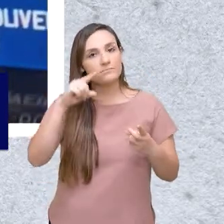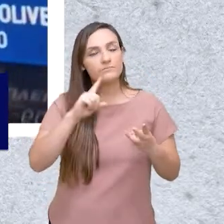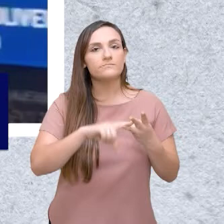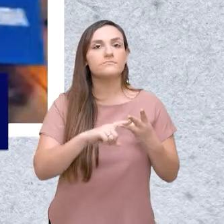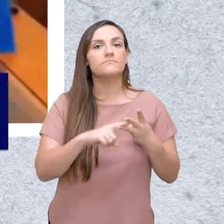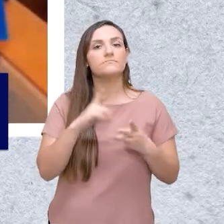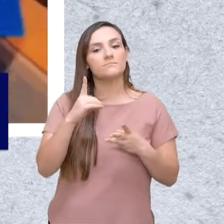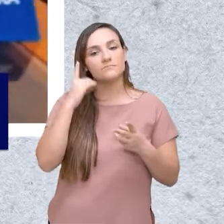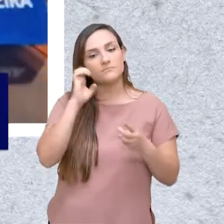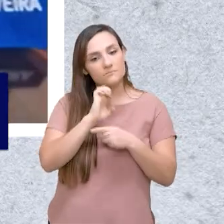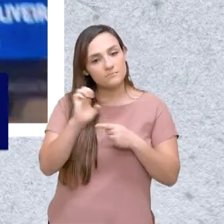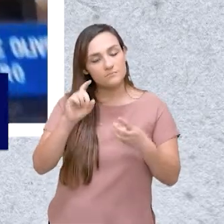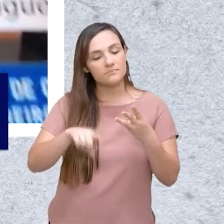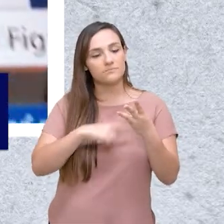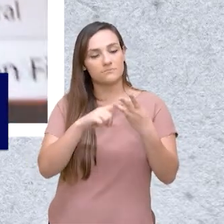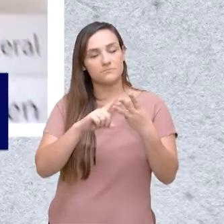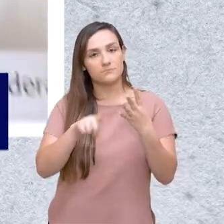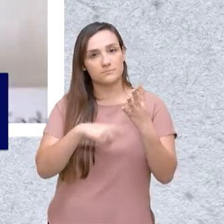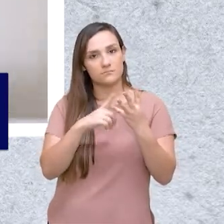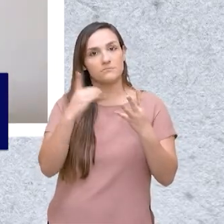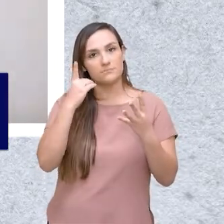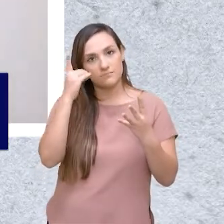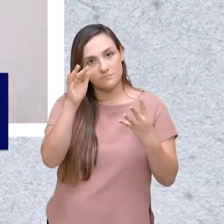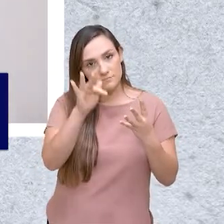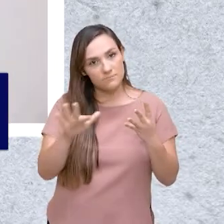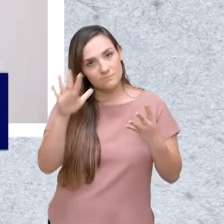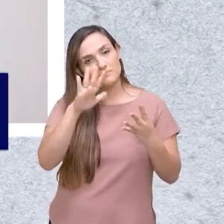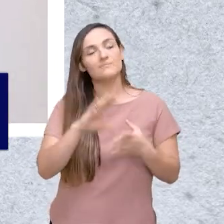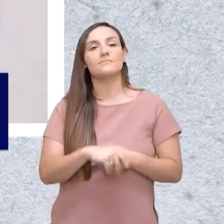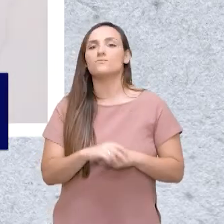deputado estadual, deputado federal,